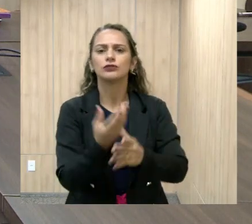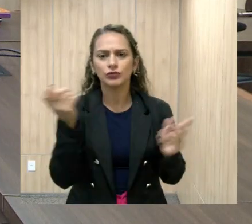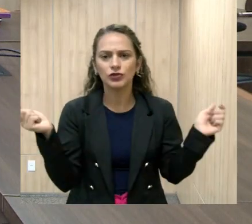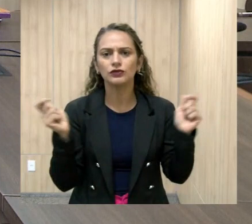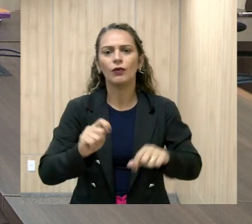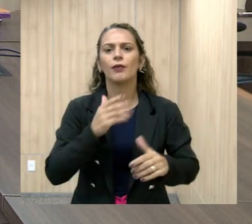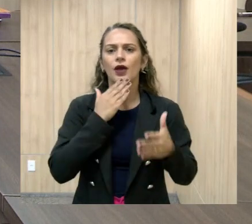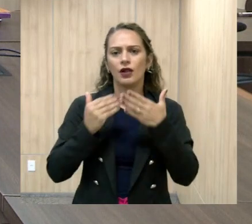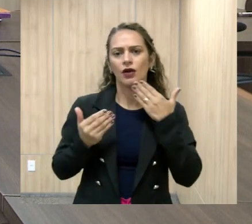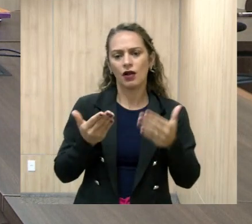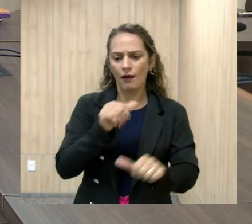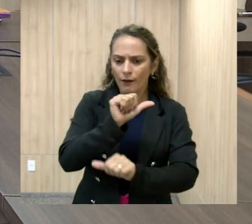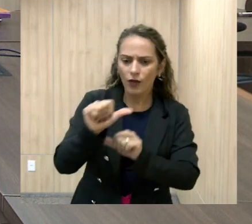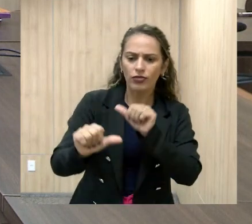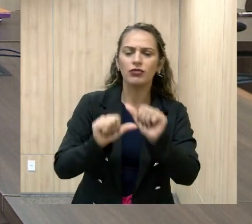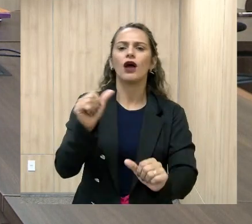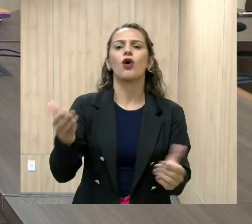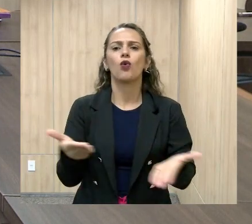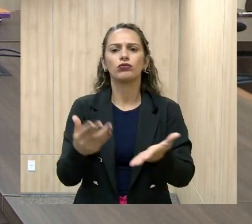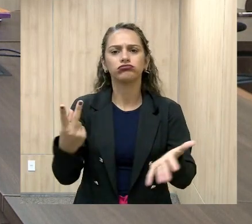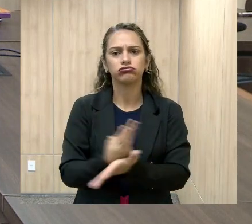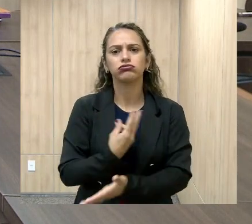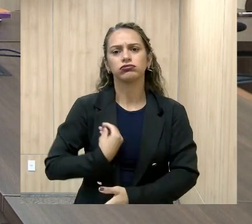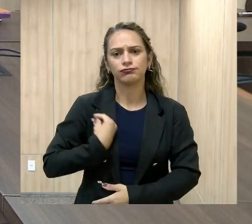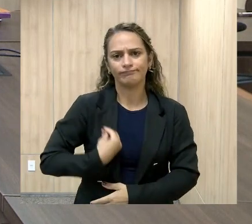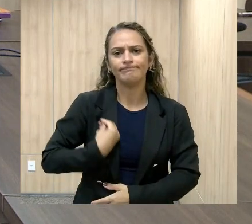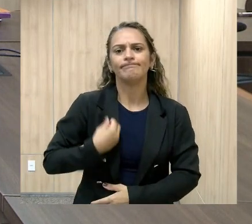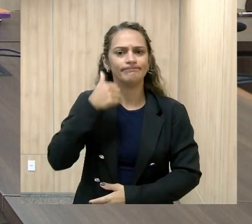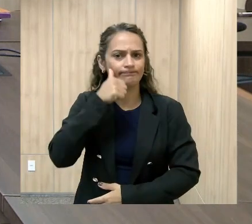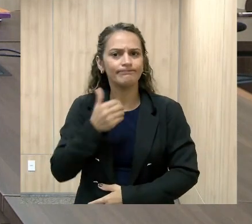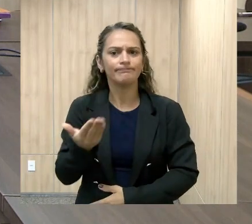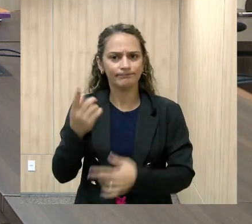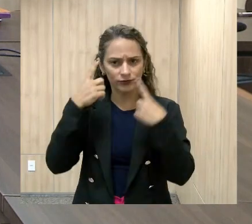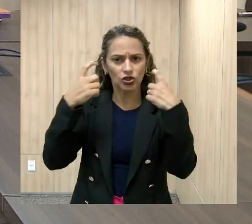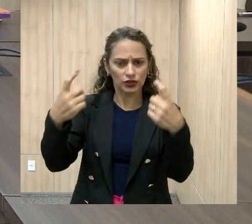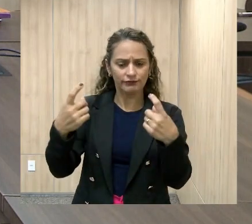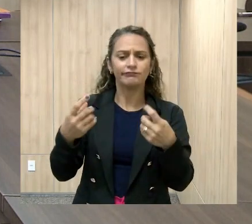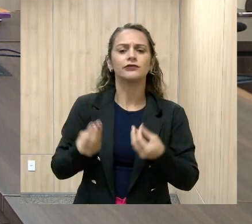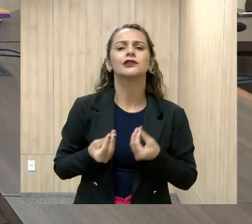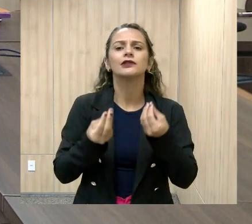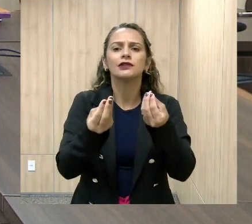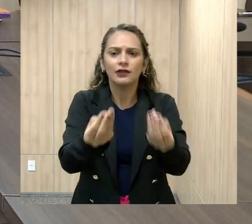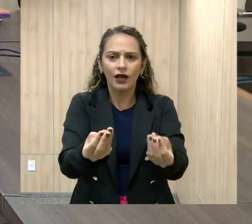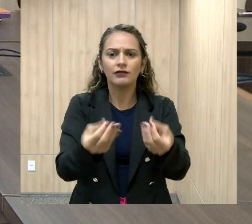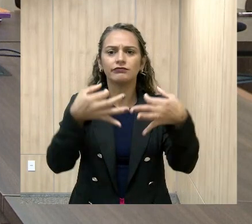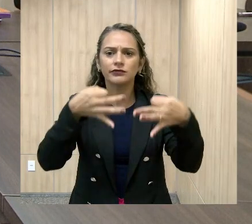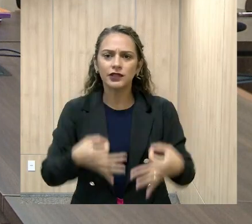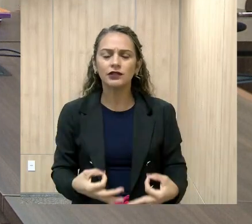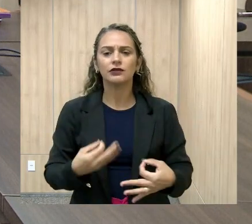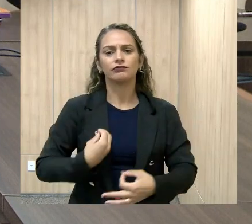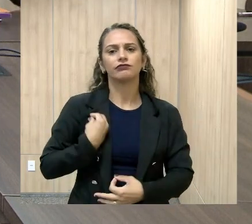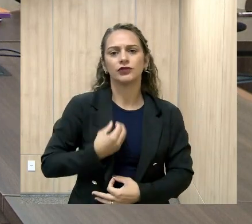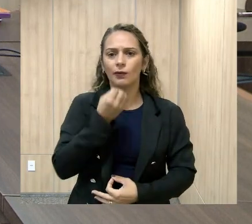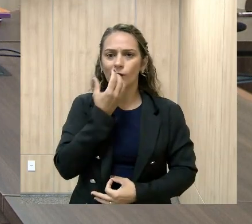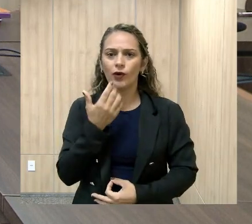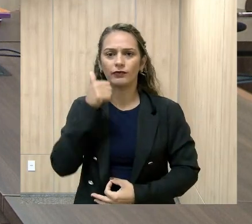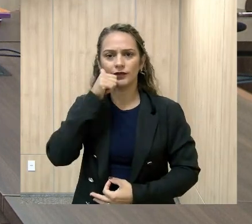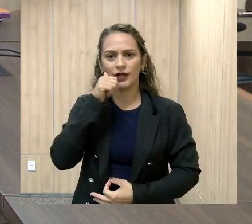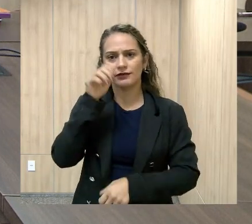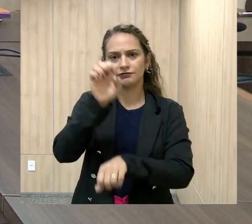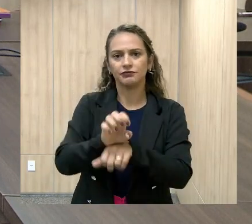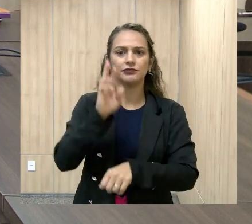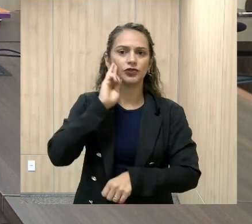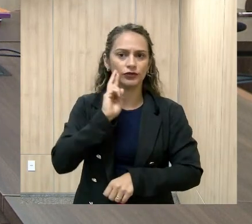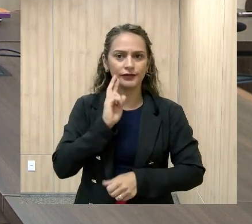que nós possamos mudar essa realidade e realmente da dignidade para as mulheres do Estado de Rondônia